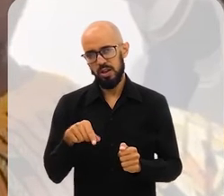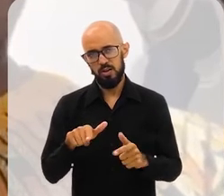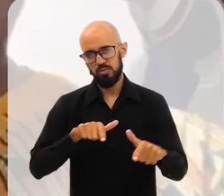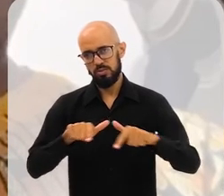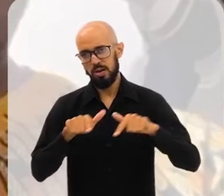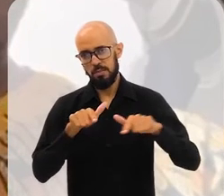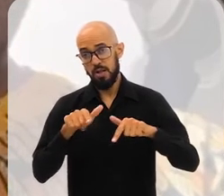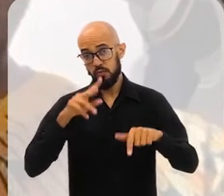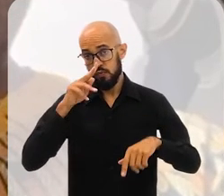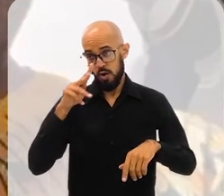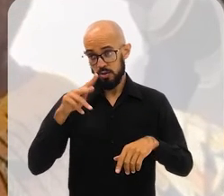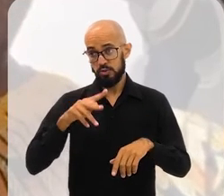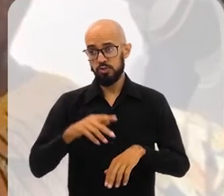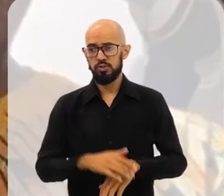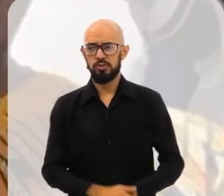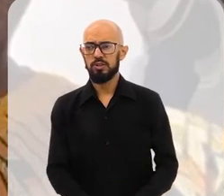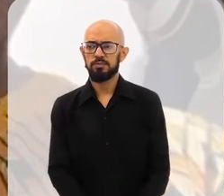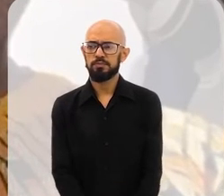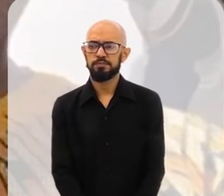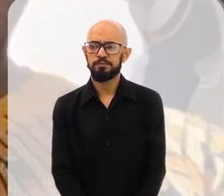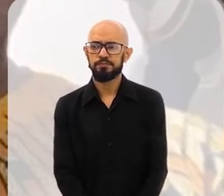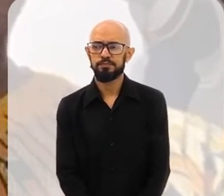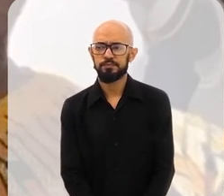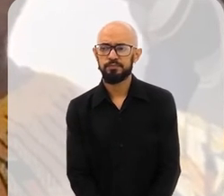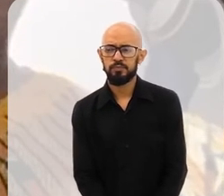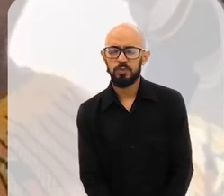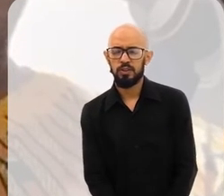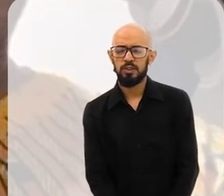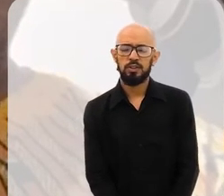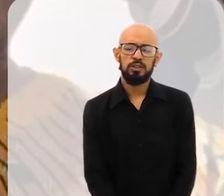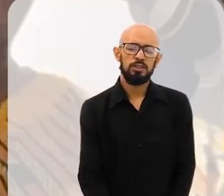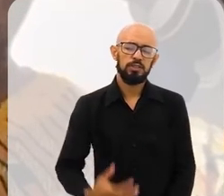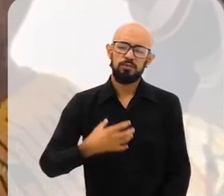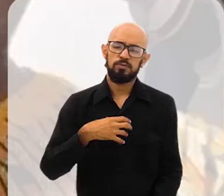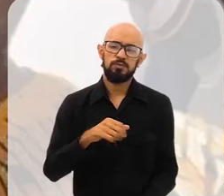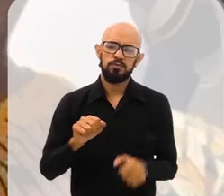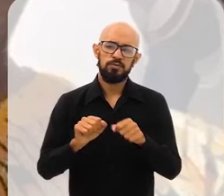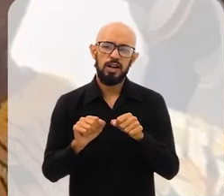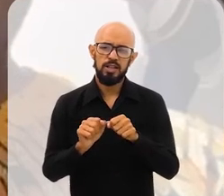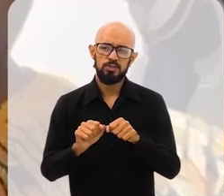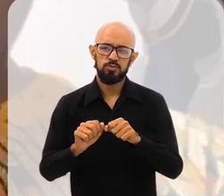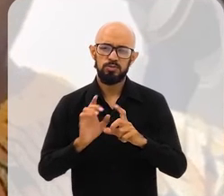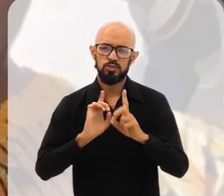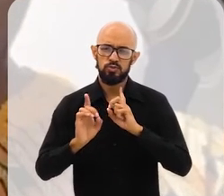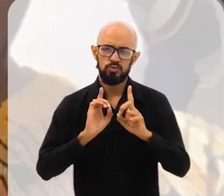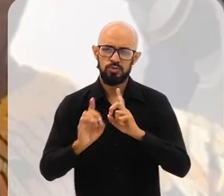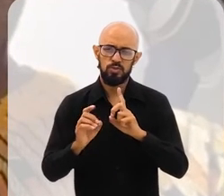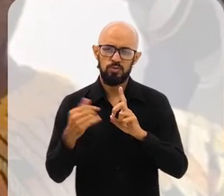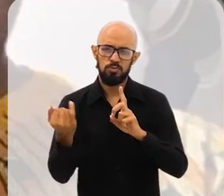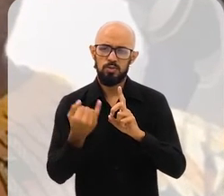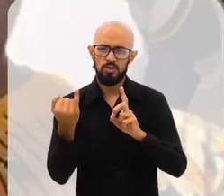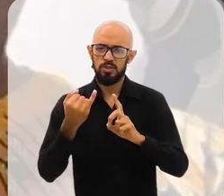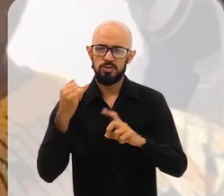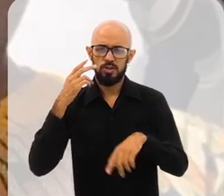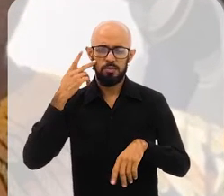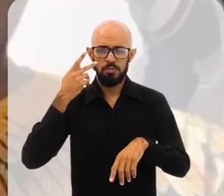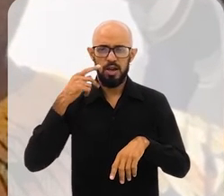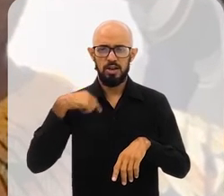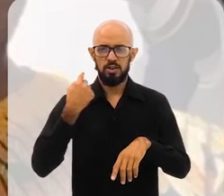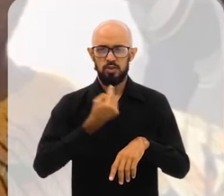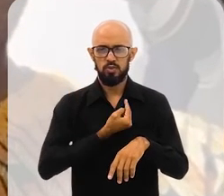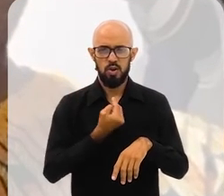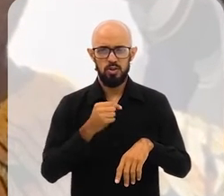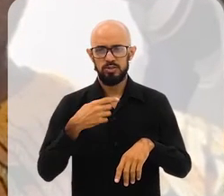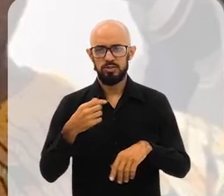trabalho muito intenso e e traz uma discussão muito importante para nós